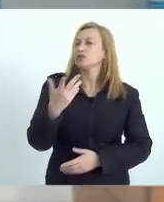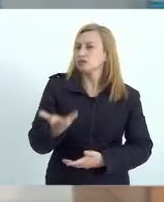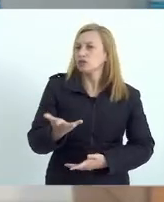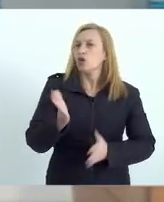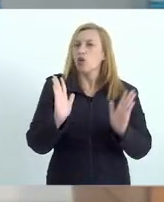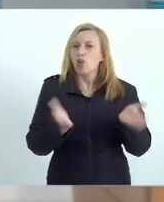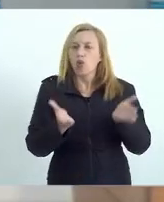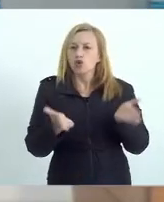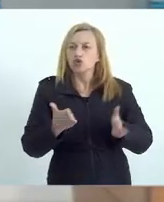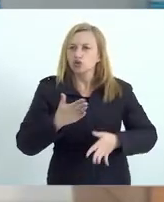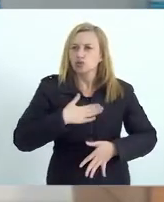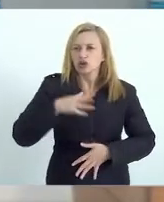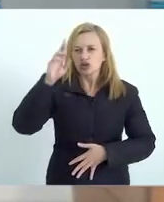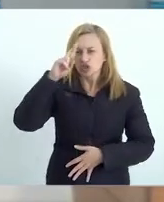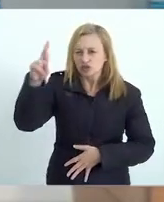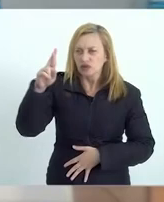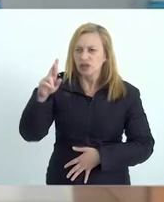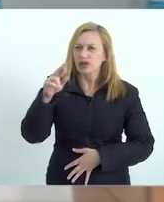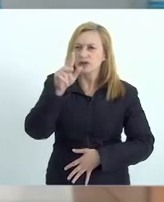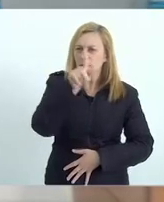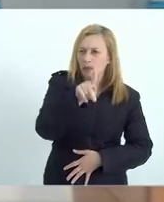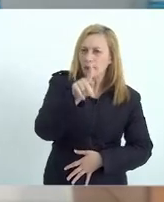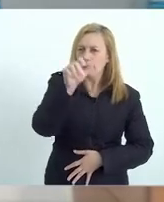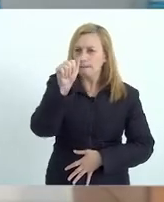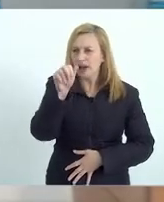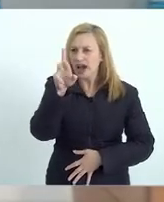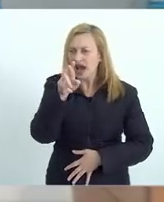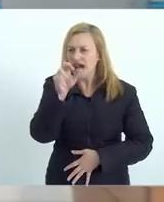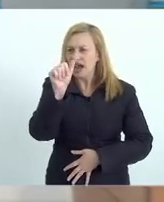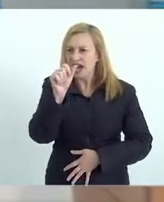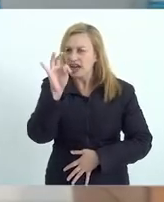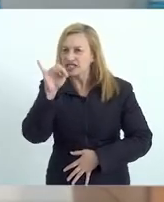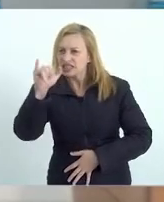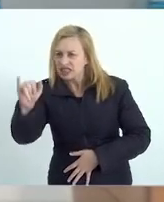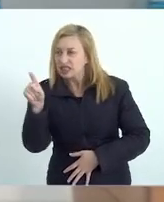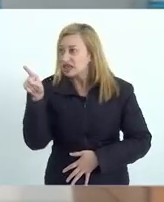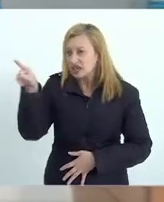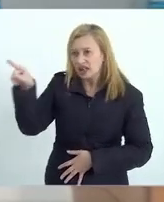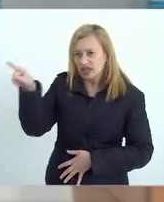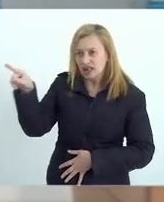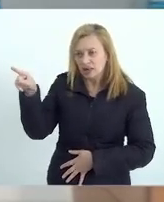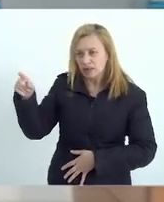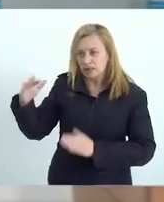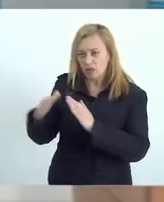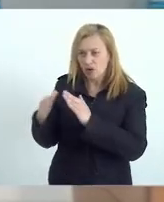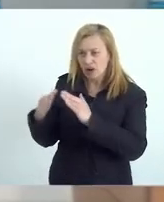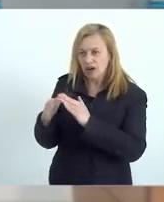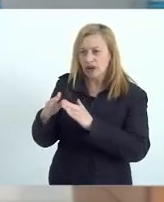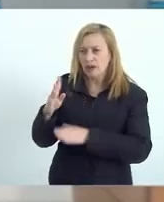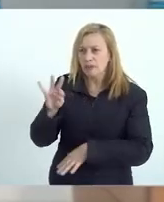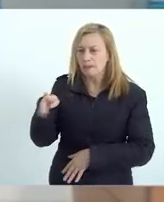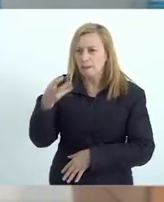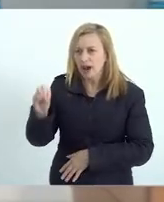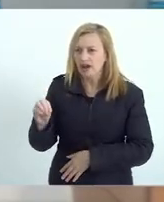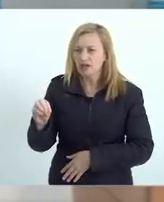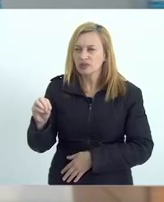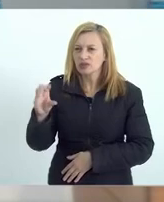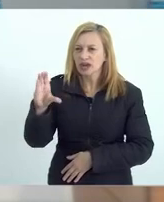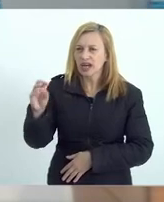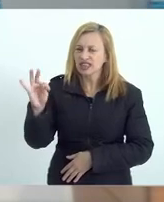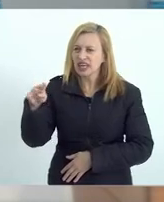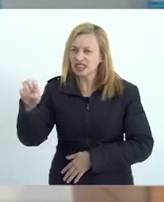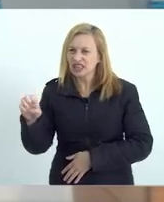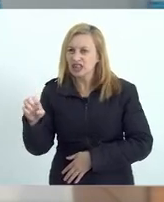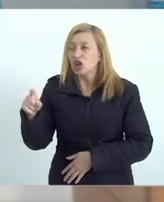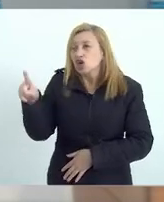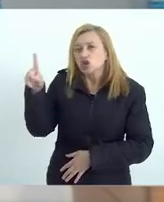hoje o meu comandante de Paraty reside aqui no bairro do Catete ele vai todo dia